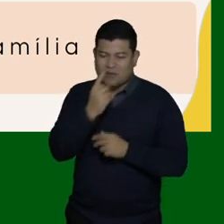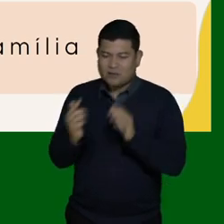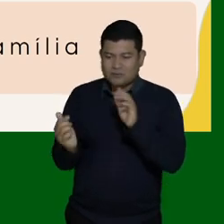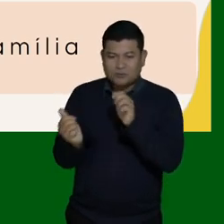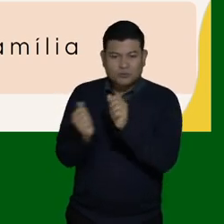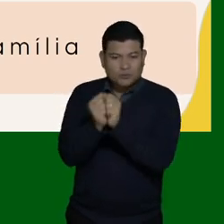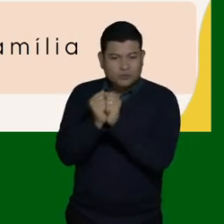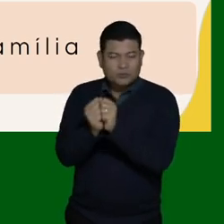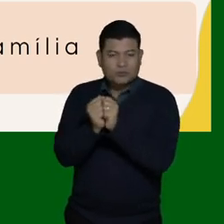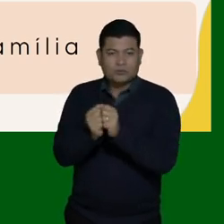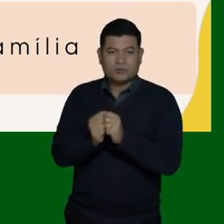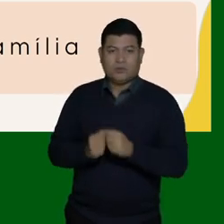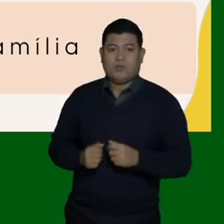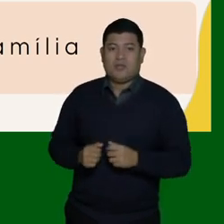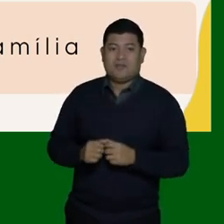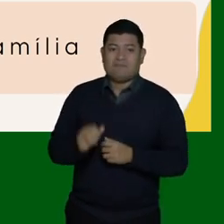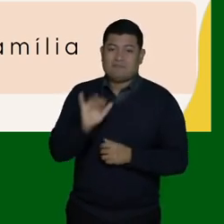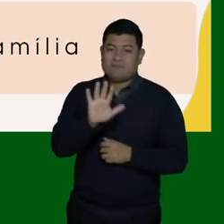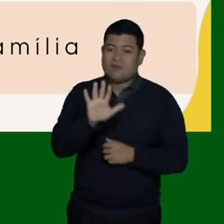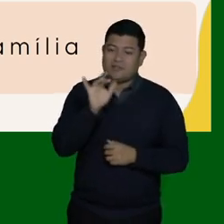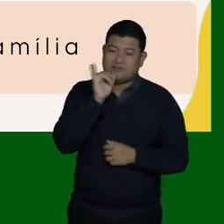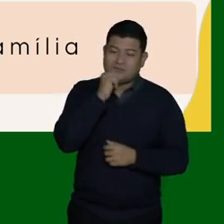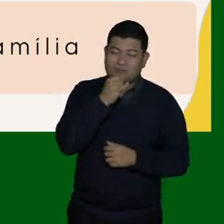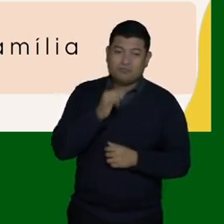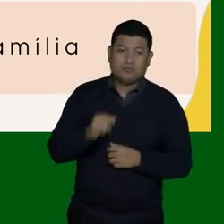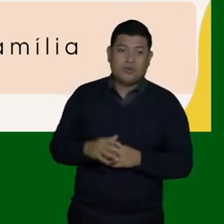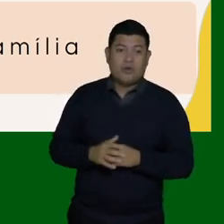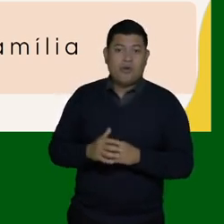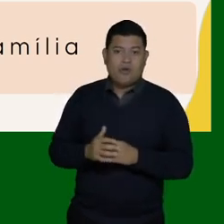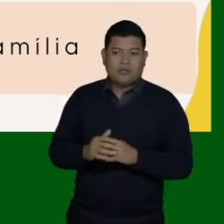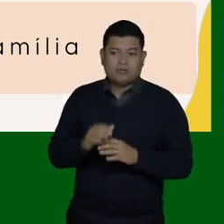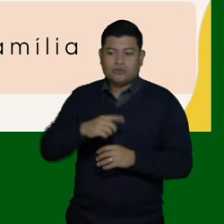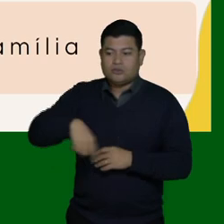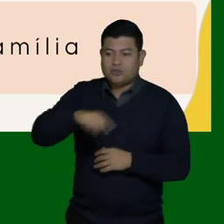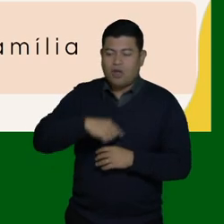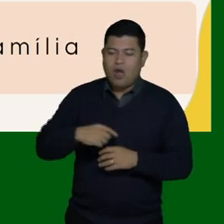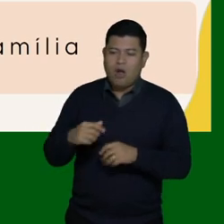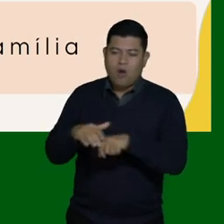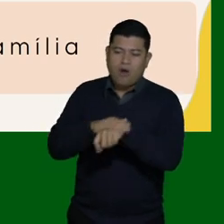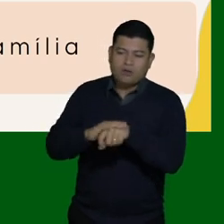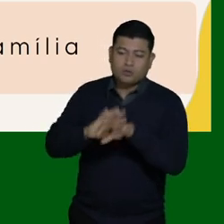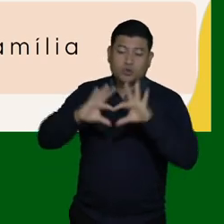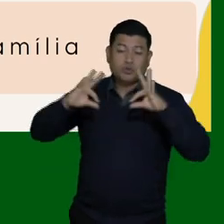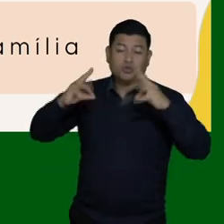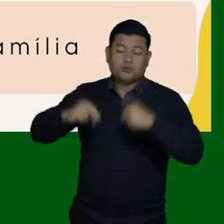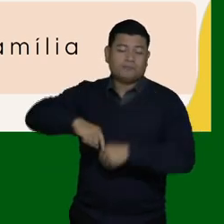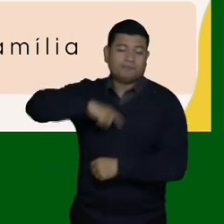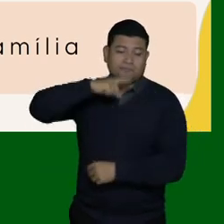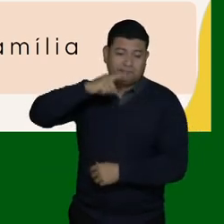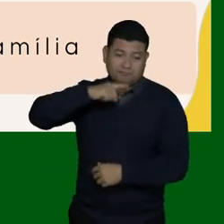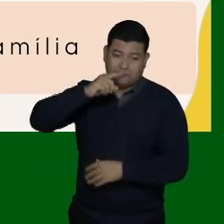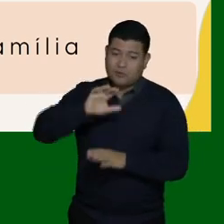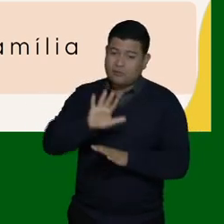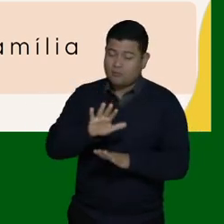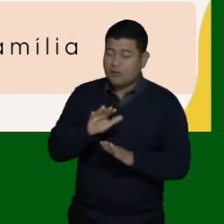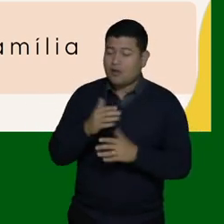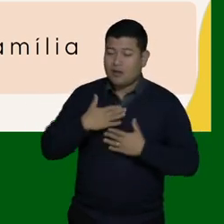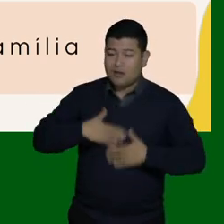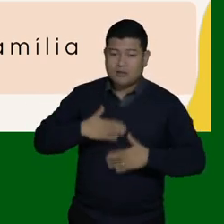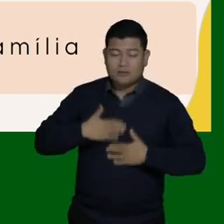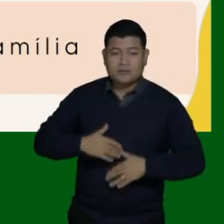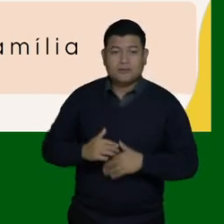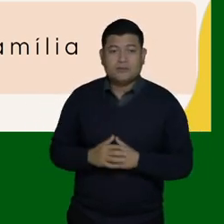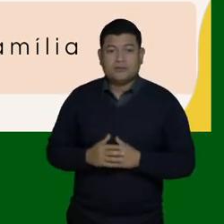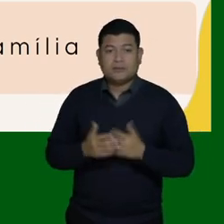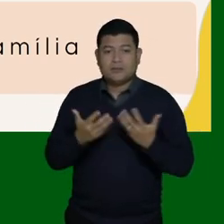infelizmente a gente não conseguiu ainda conversar com todos nós não tivemos essa adesão Quero Dizer para vocês também